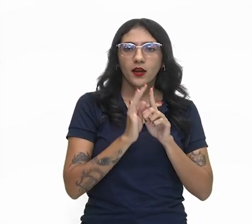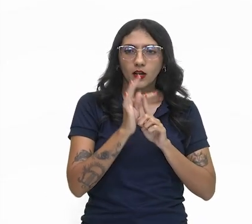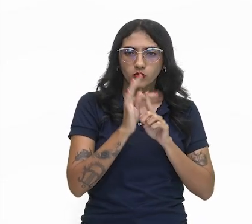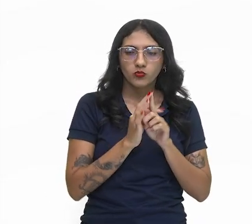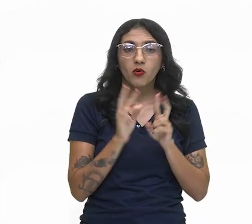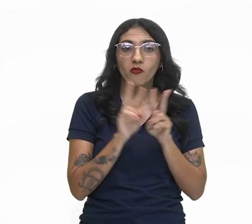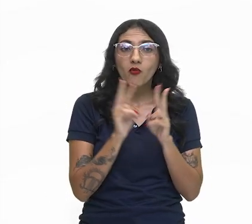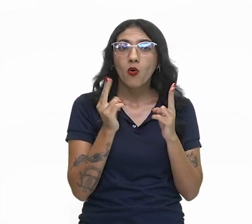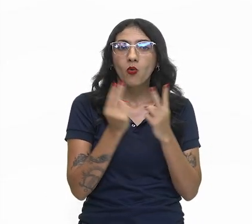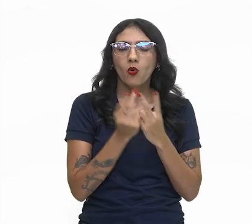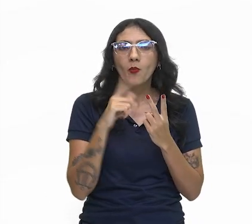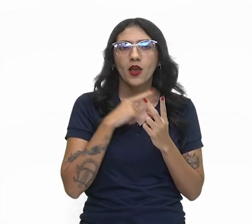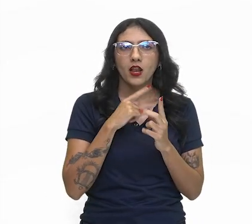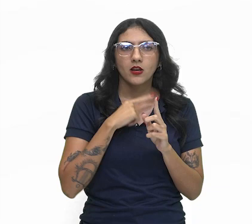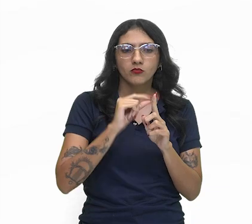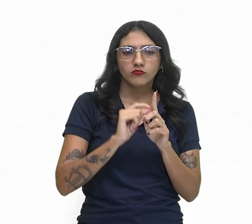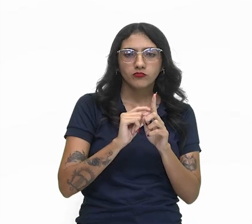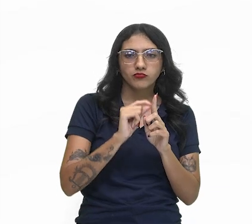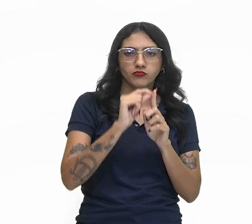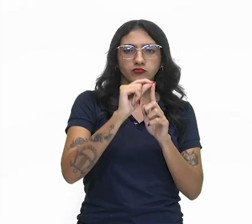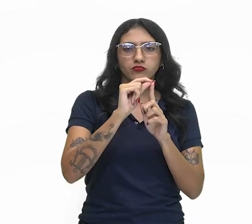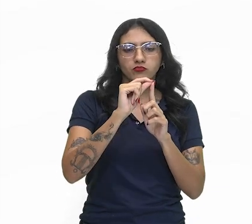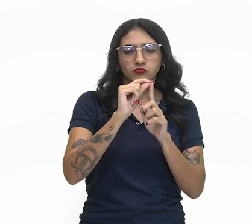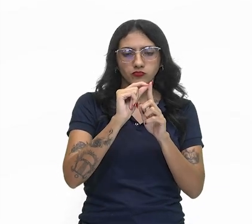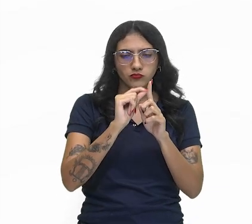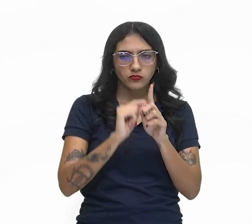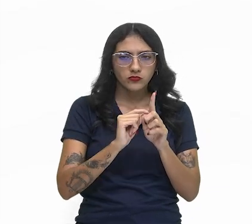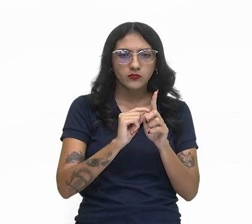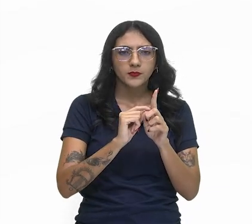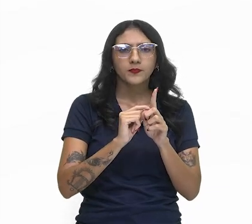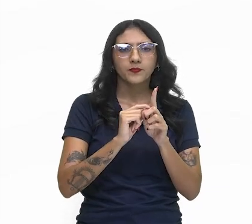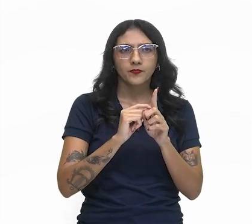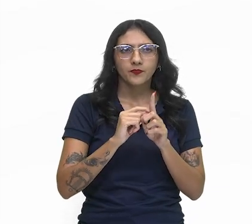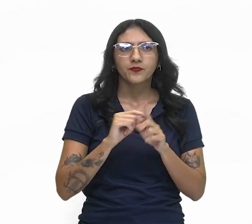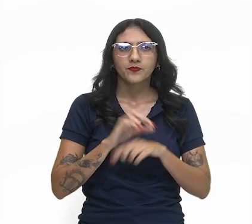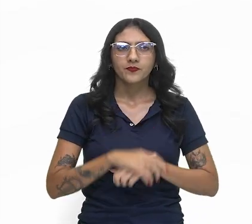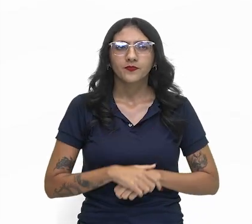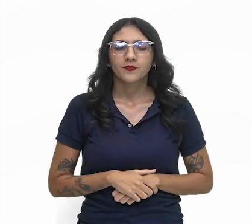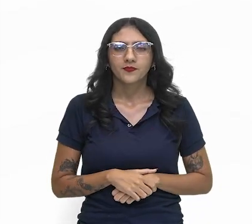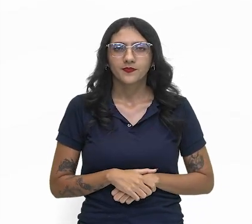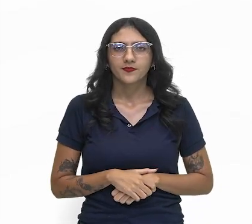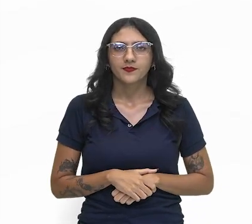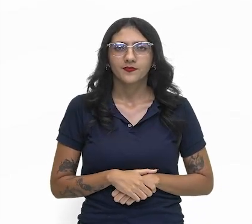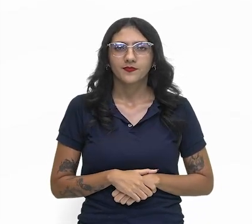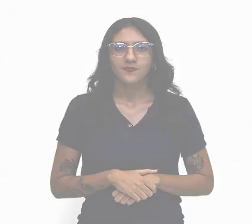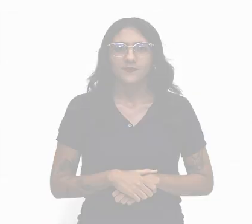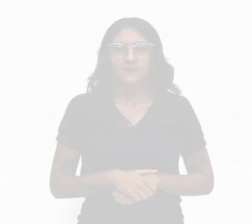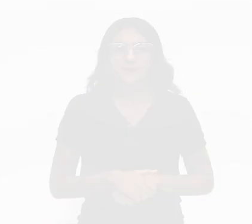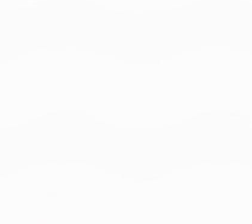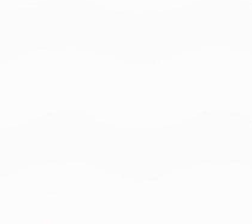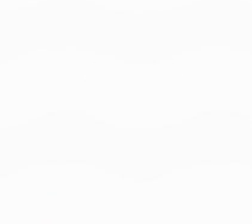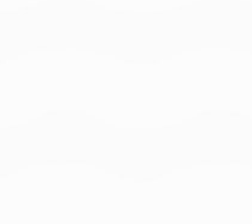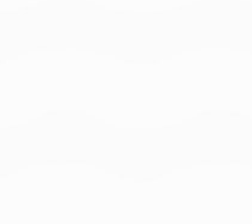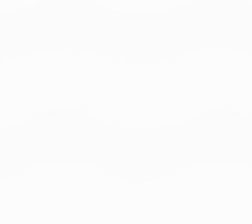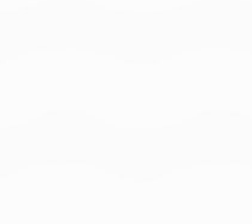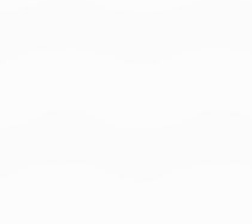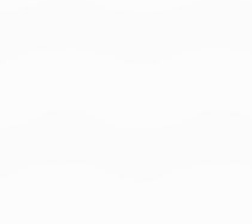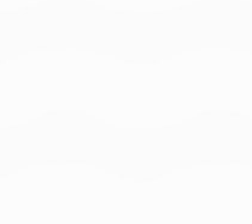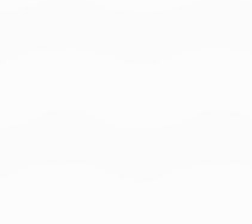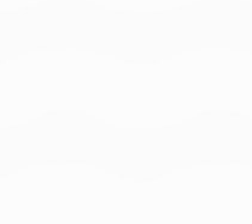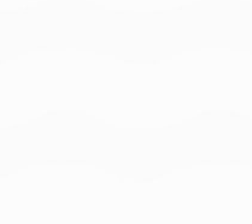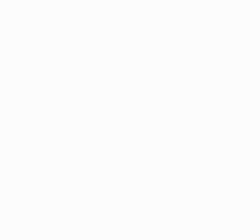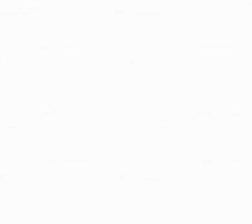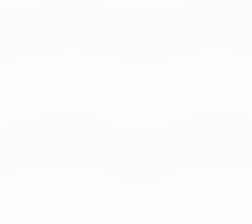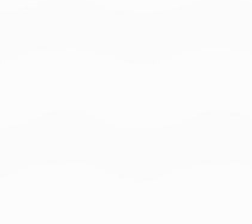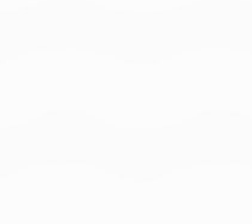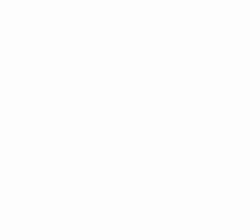muda, ele aumenta de volume ou diminui de volume. Nos termômetros de hoje, Esse líquido basicamente é o mercúrio, né? Que é o